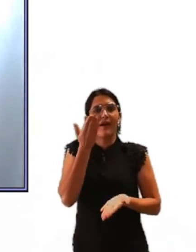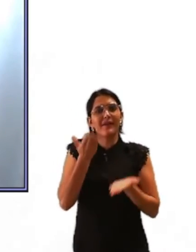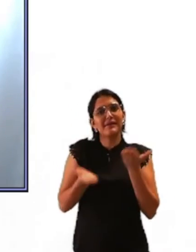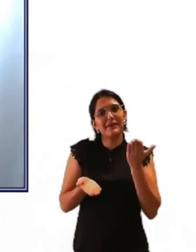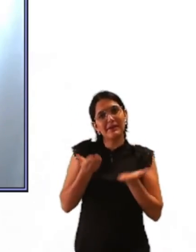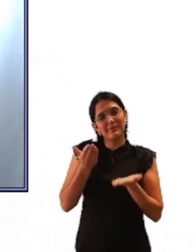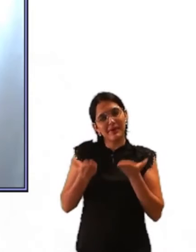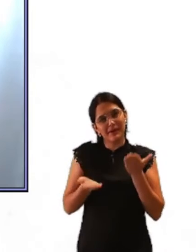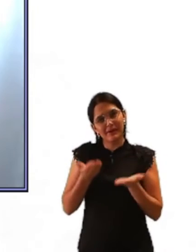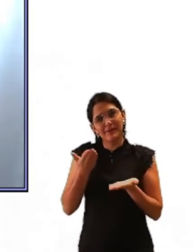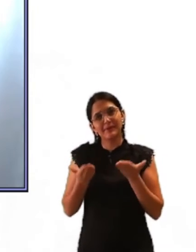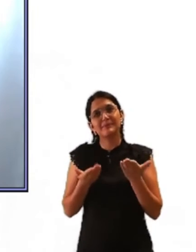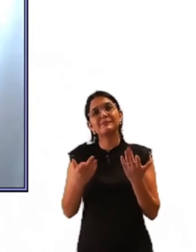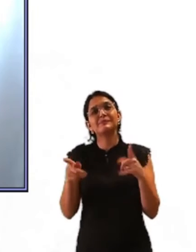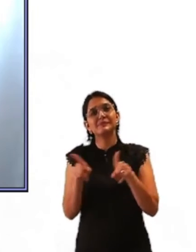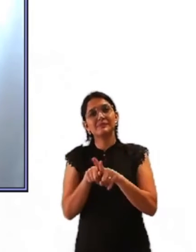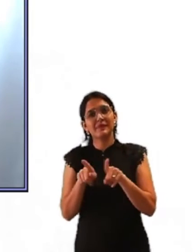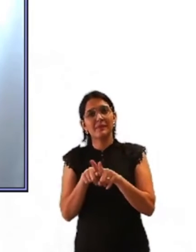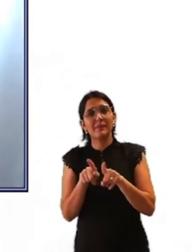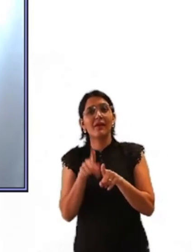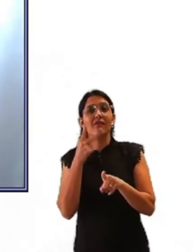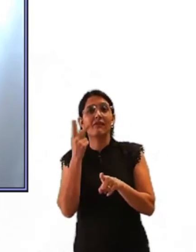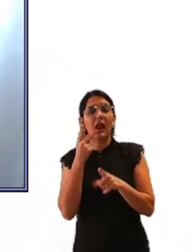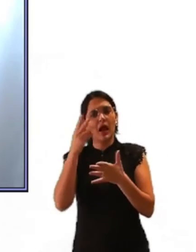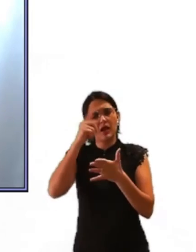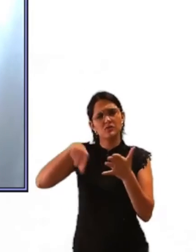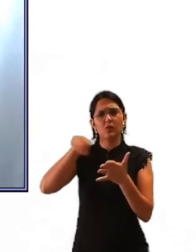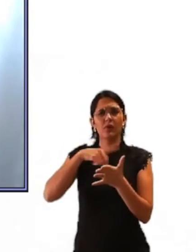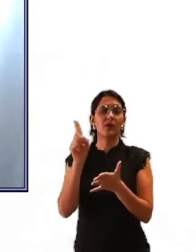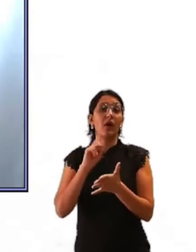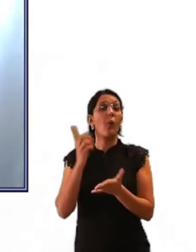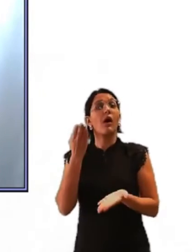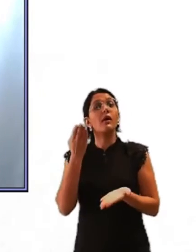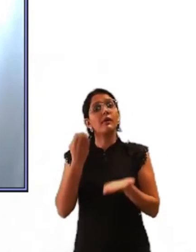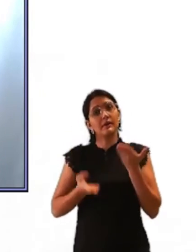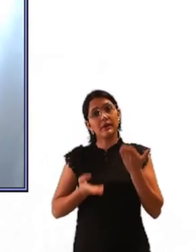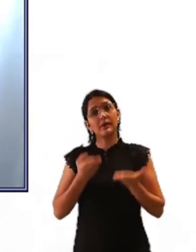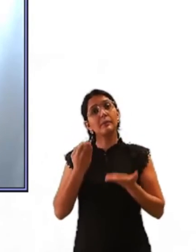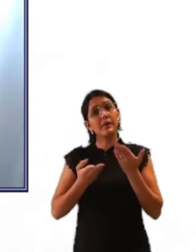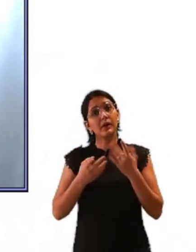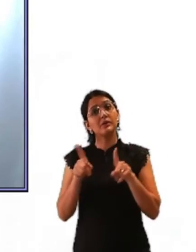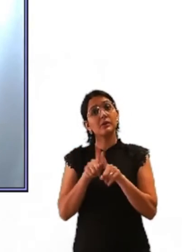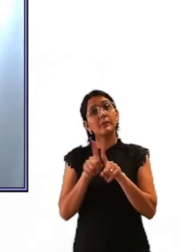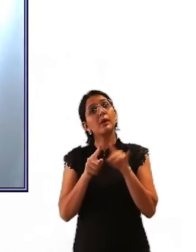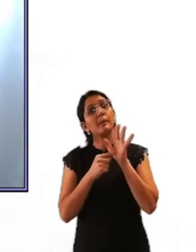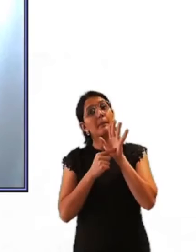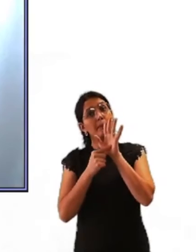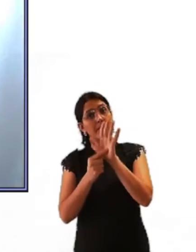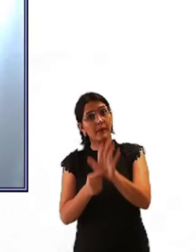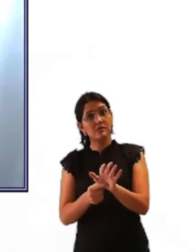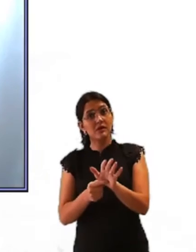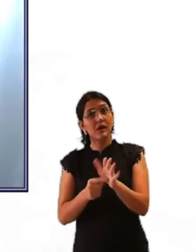equilibrar, né, não dá para falar em excluir, para equilibrar a existência